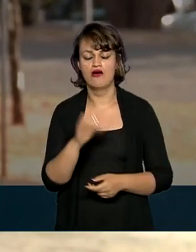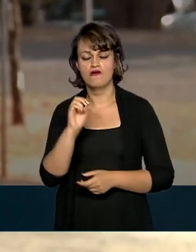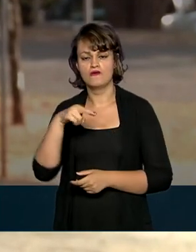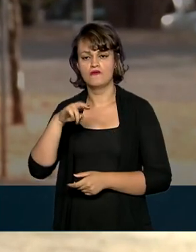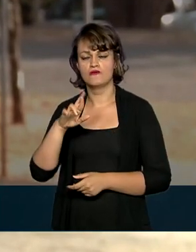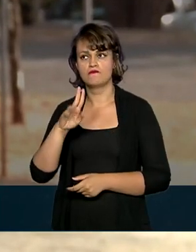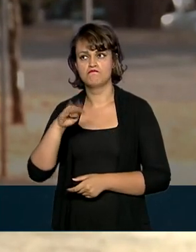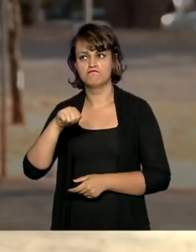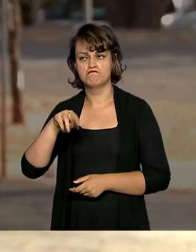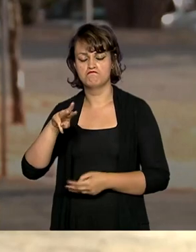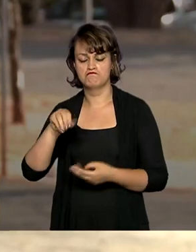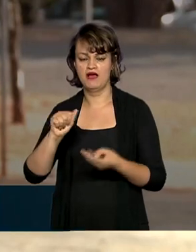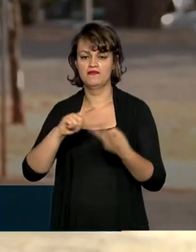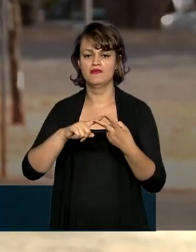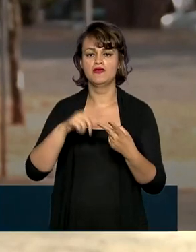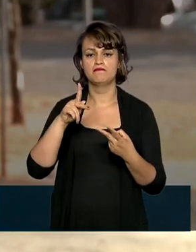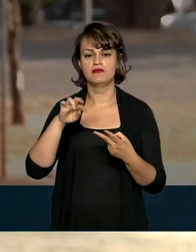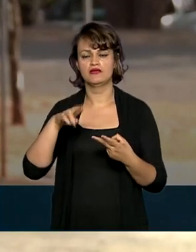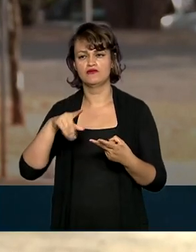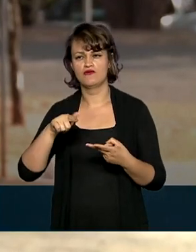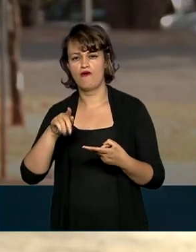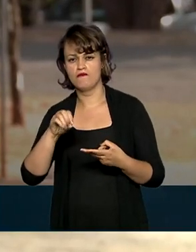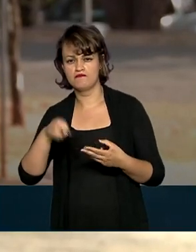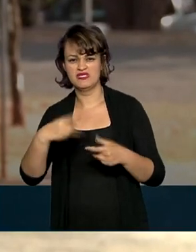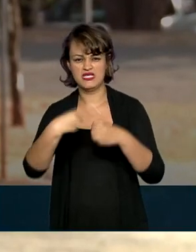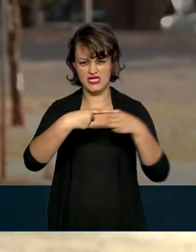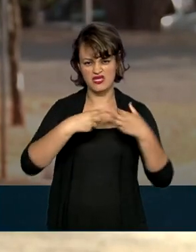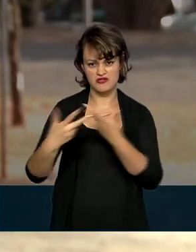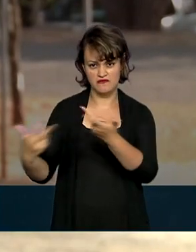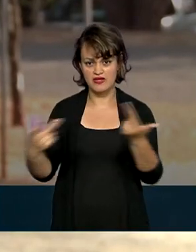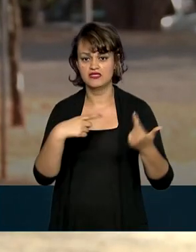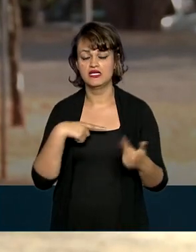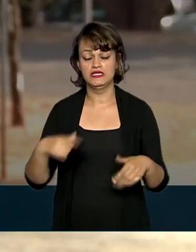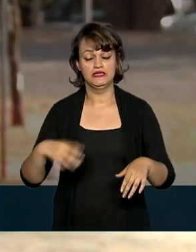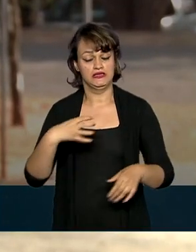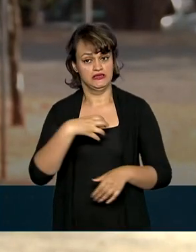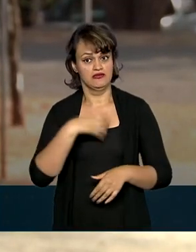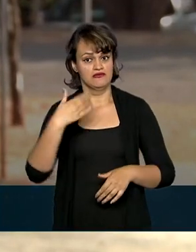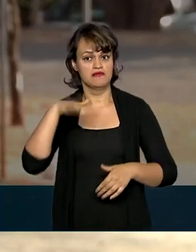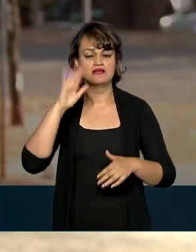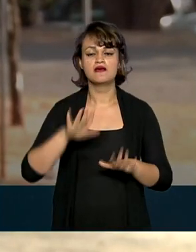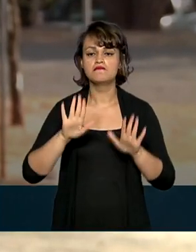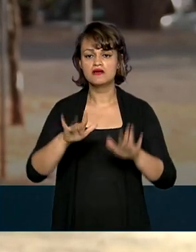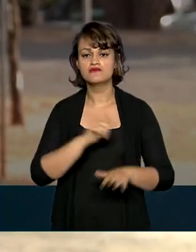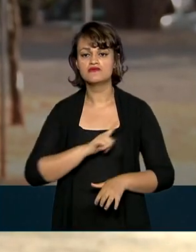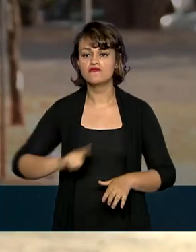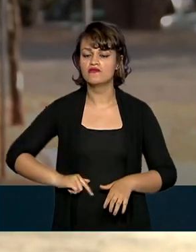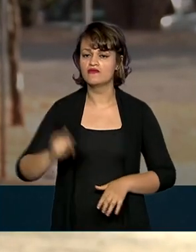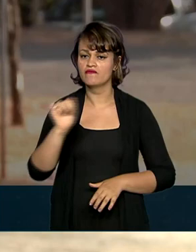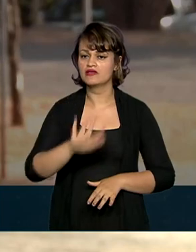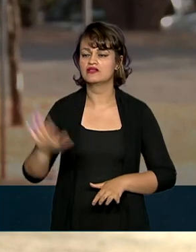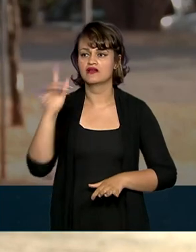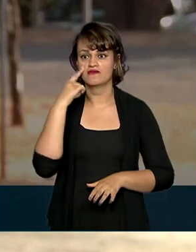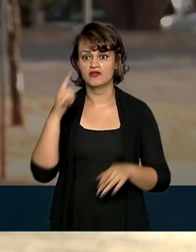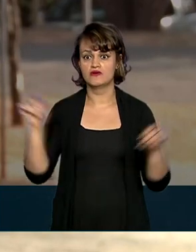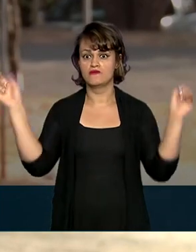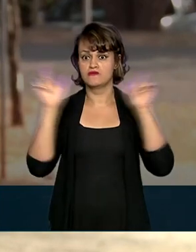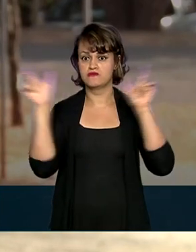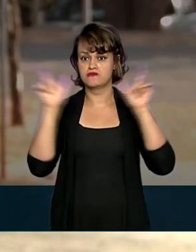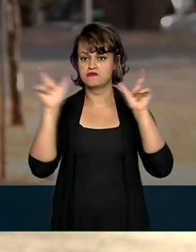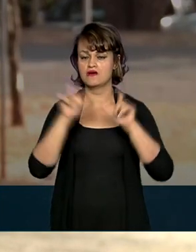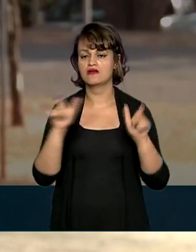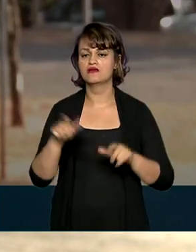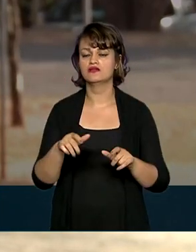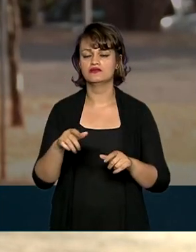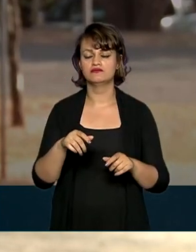Alcinópolis e Pedro Gomes são os municípios mais afetados. Mas o governo federal reconheceu a situação de emergência